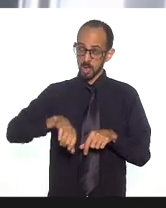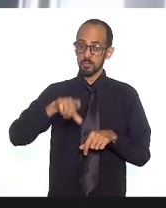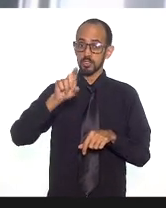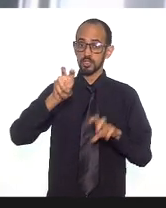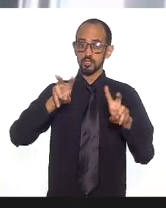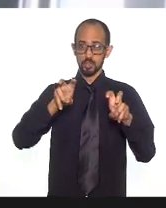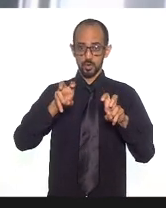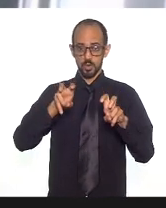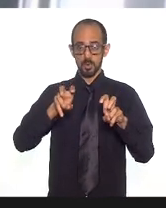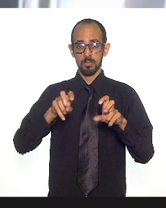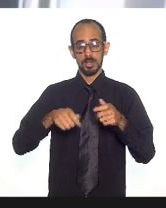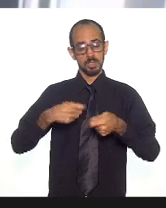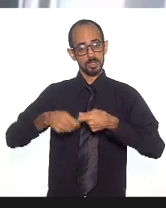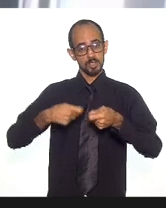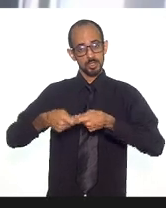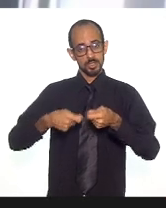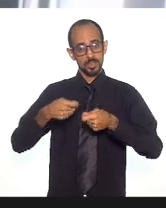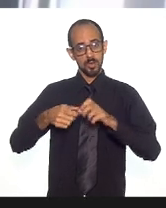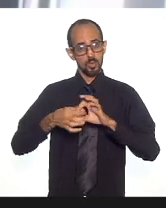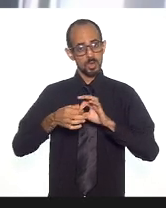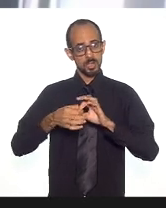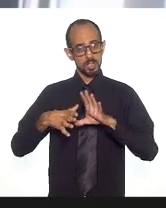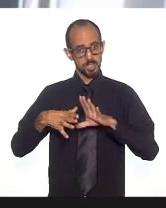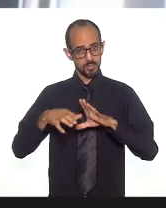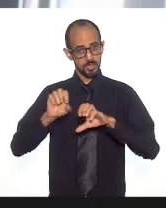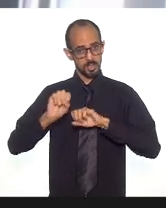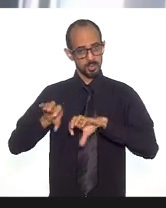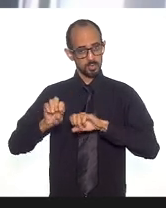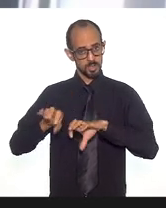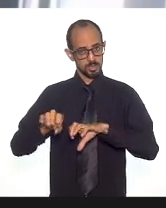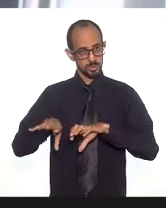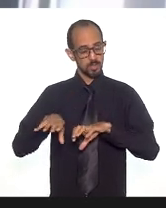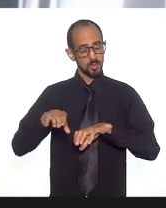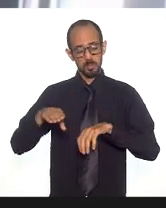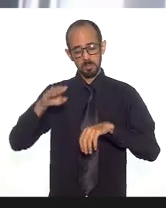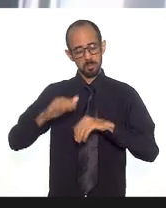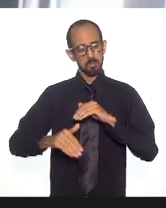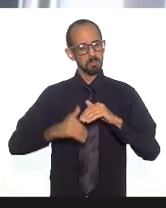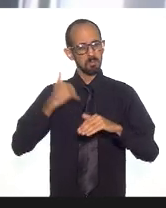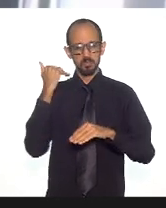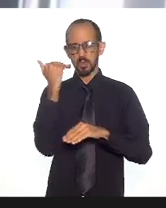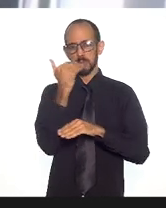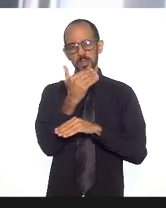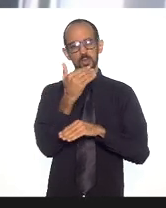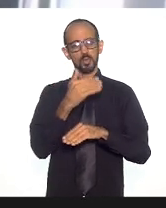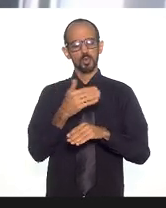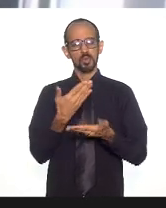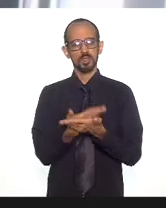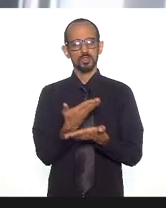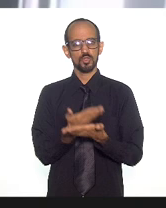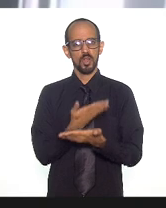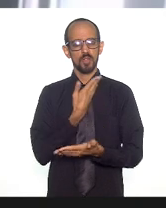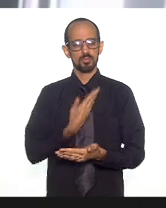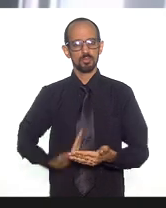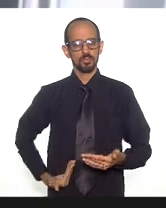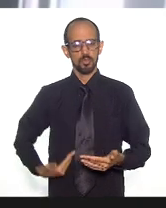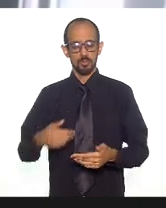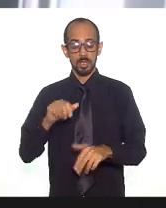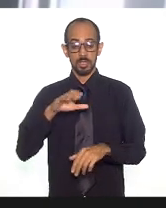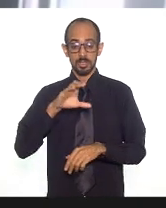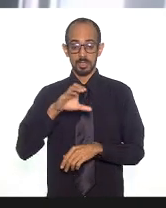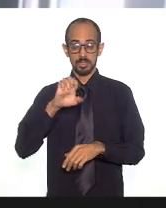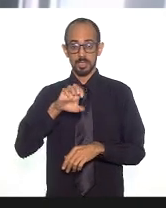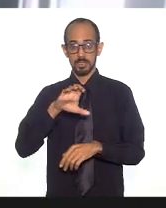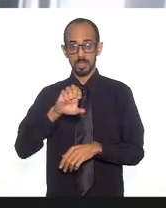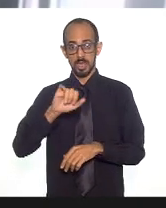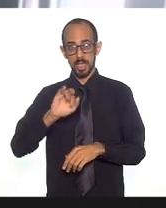gestão democrática da educação, notadamente nas instituições públicas. E, em relação à Fundação CCERG, nós temos tido bons